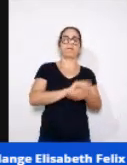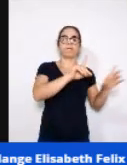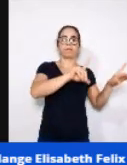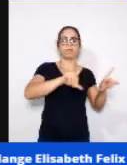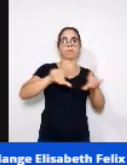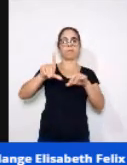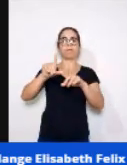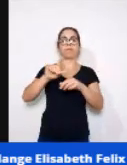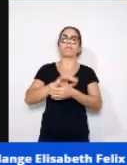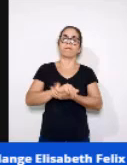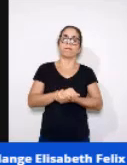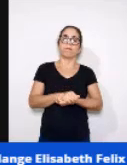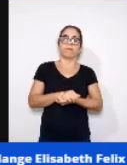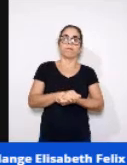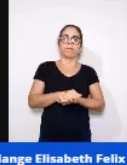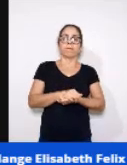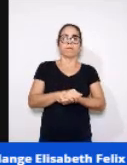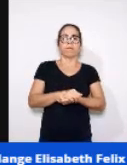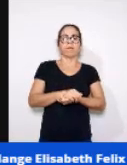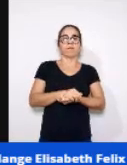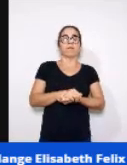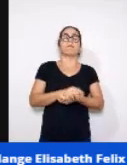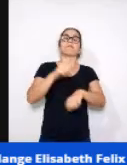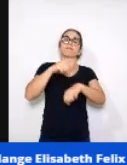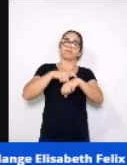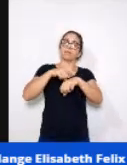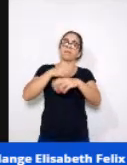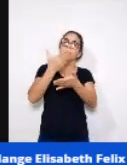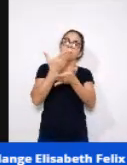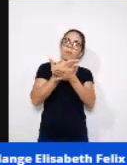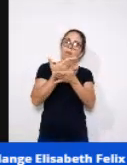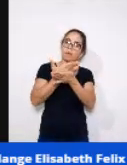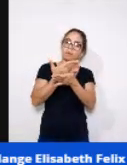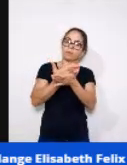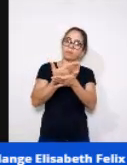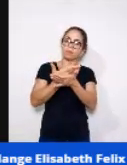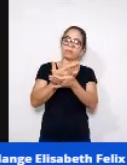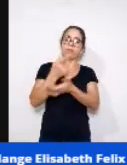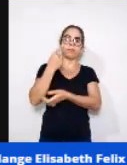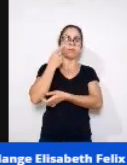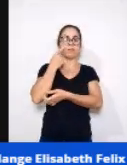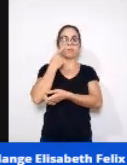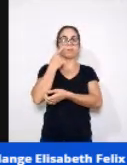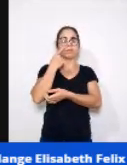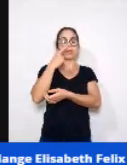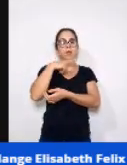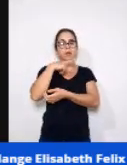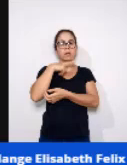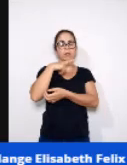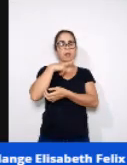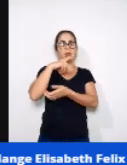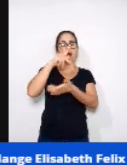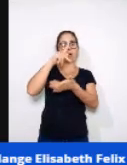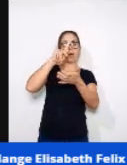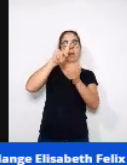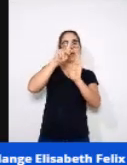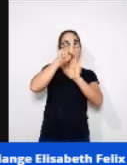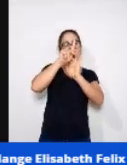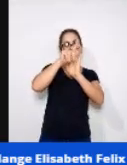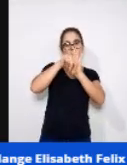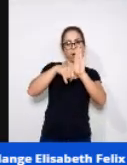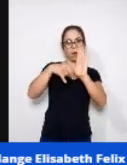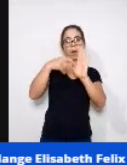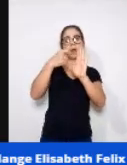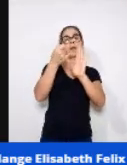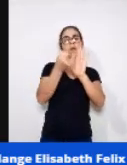Bom, e daí, no momento da aula? Bem, veja, quando nós temos um planejamento detalhado e